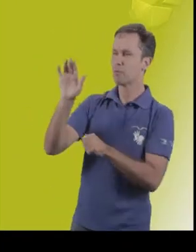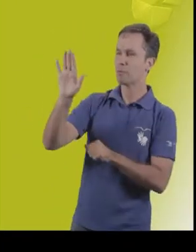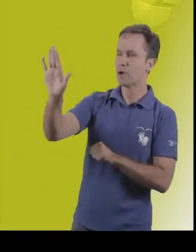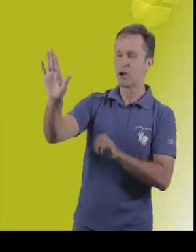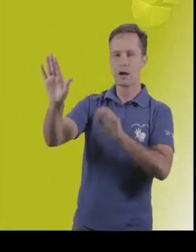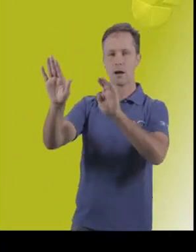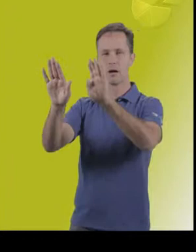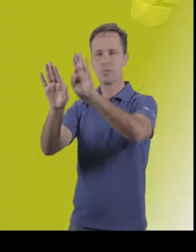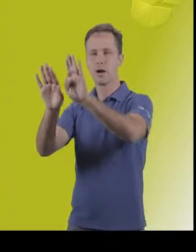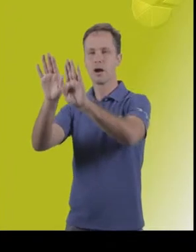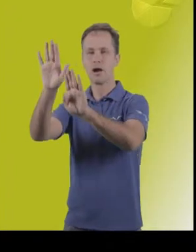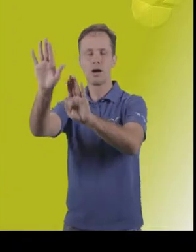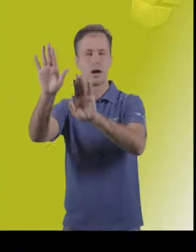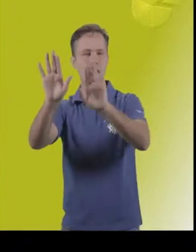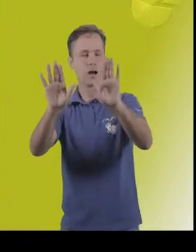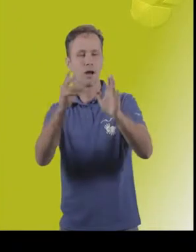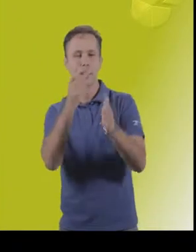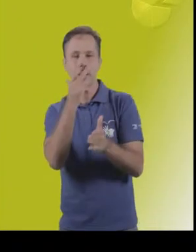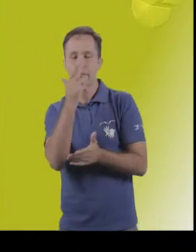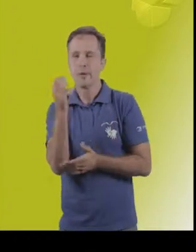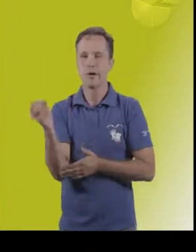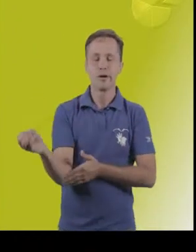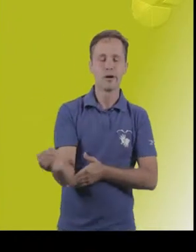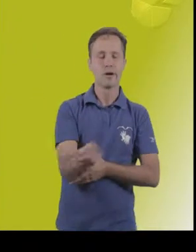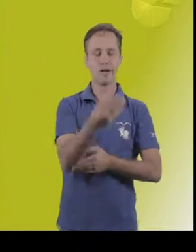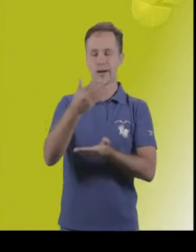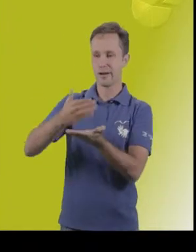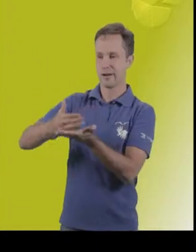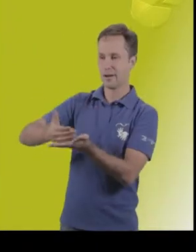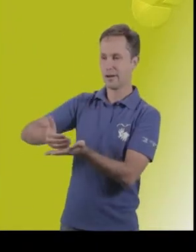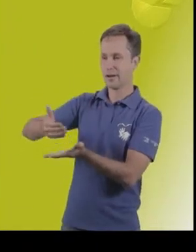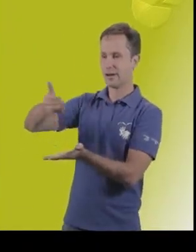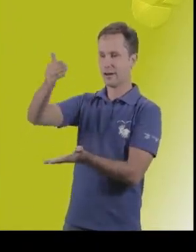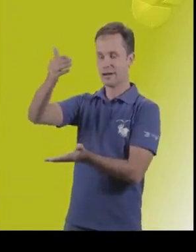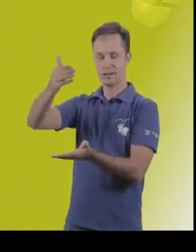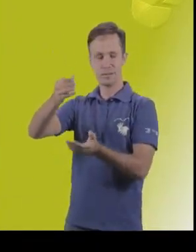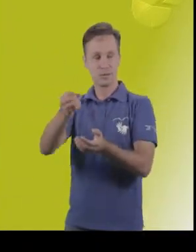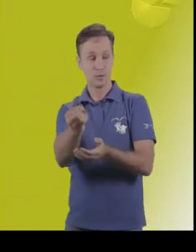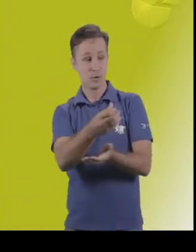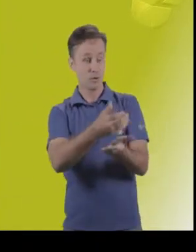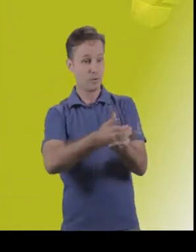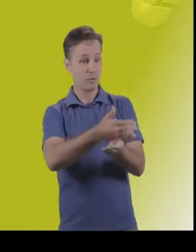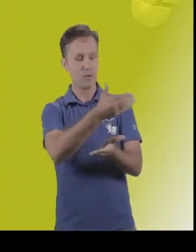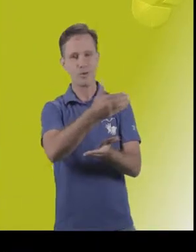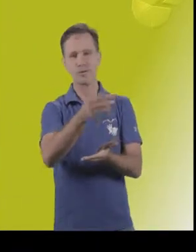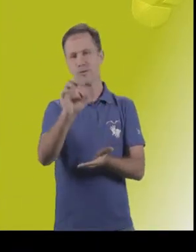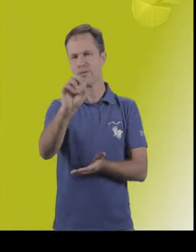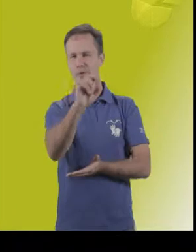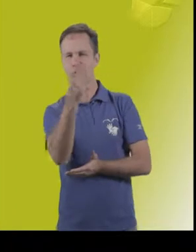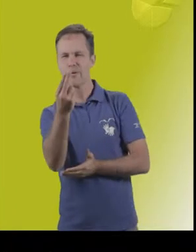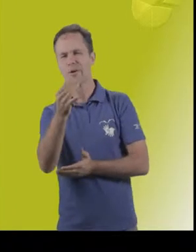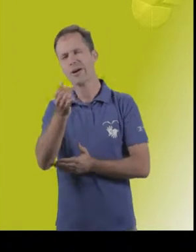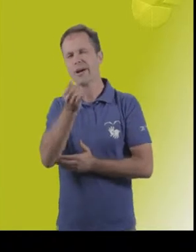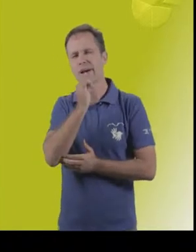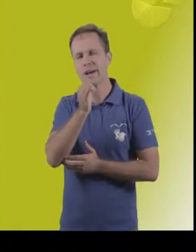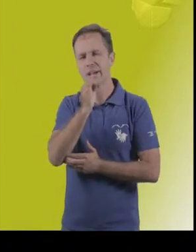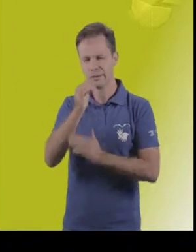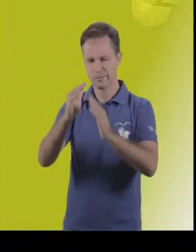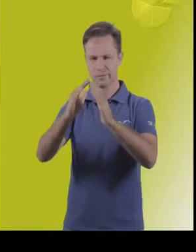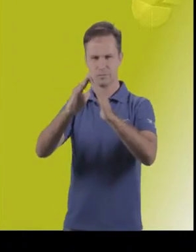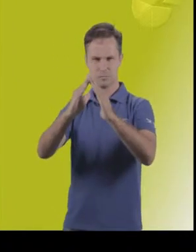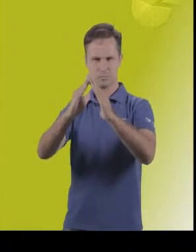de alguma forma, ali tivesse ou surgindo uma parede nova de azulejos, ou quando,